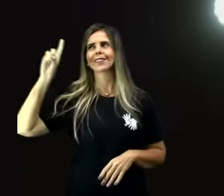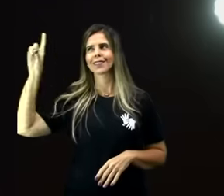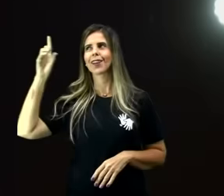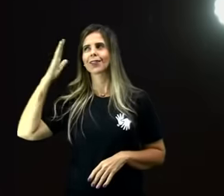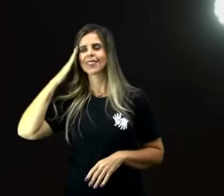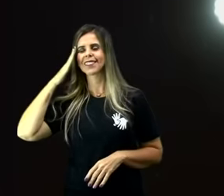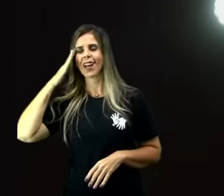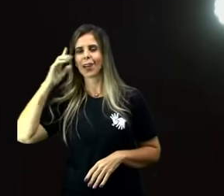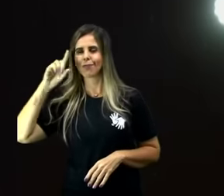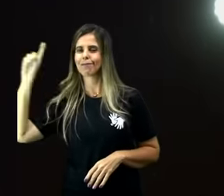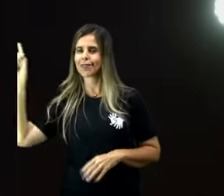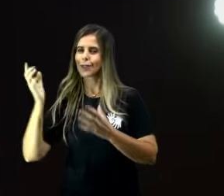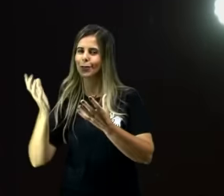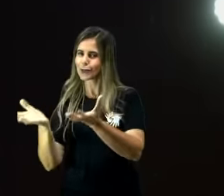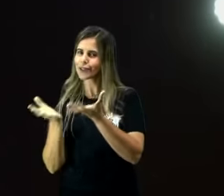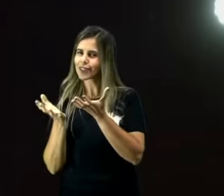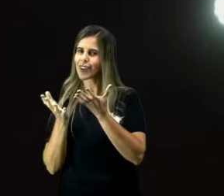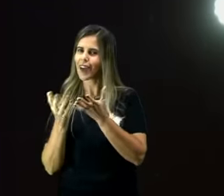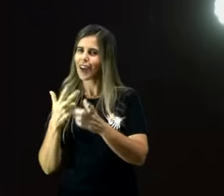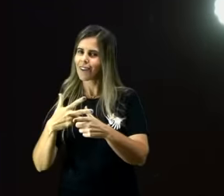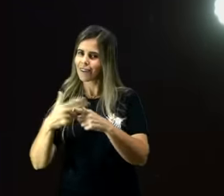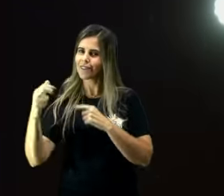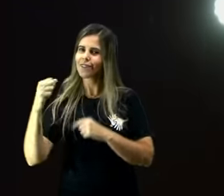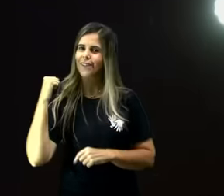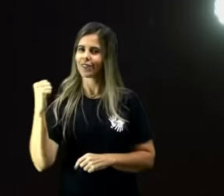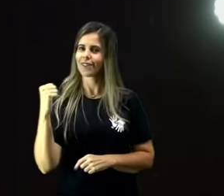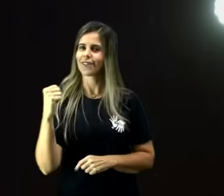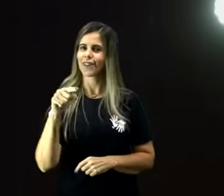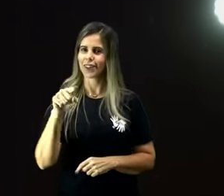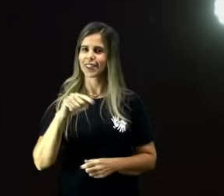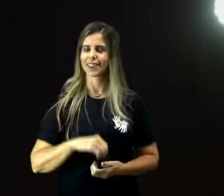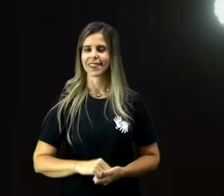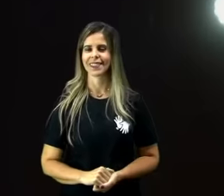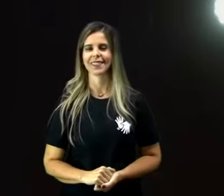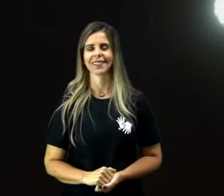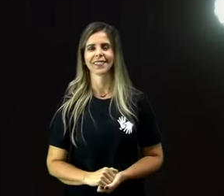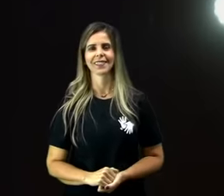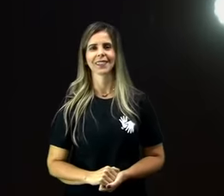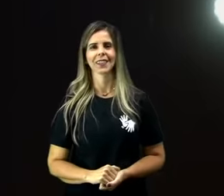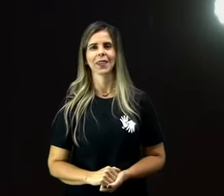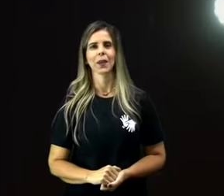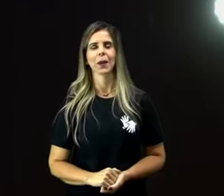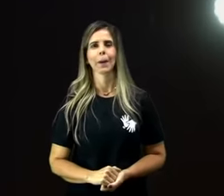sabe que do outro lado Deus tem coisa grande para fazer.